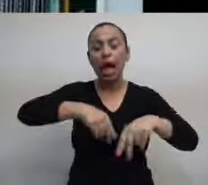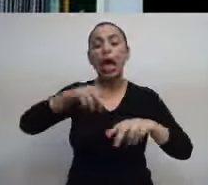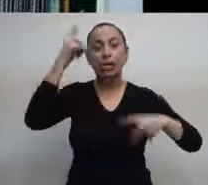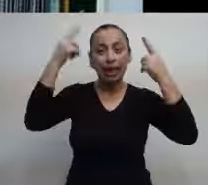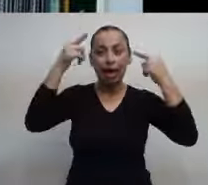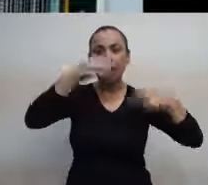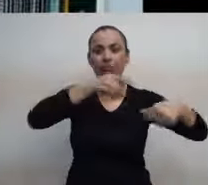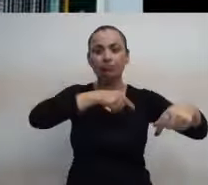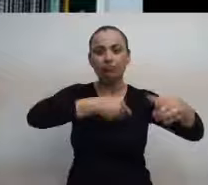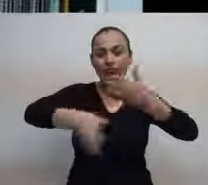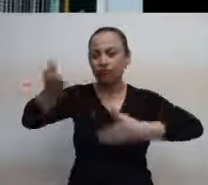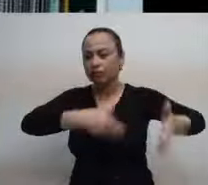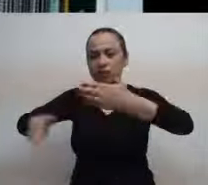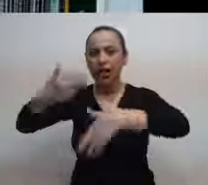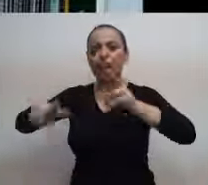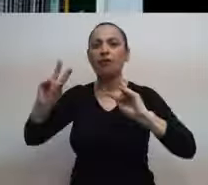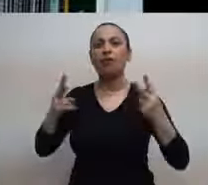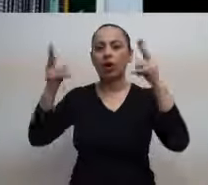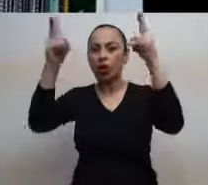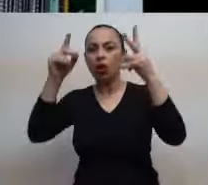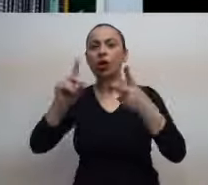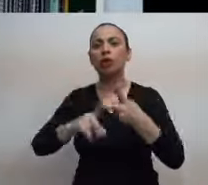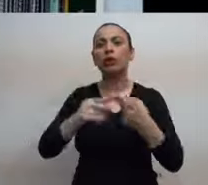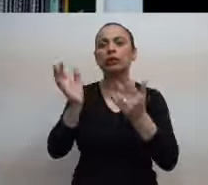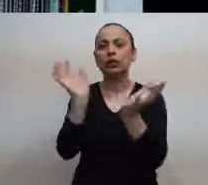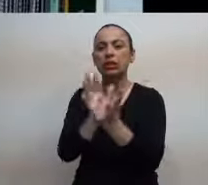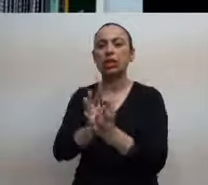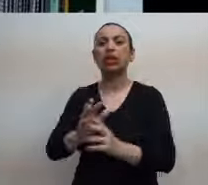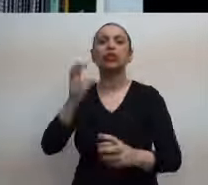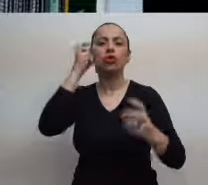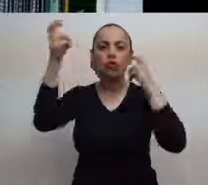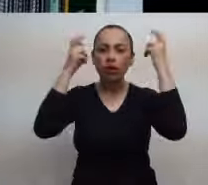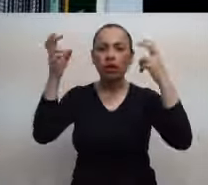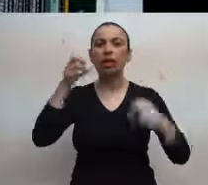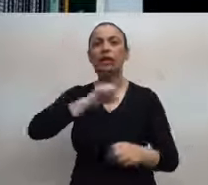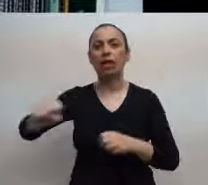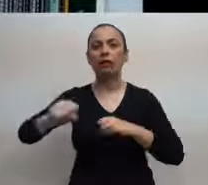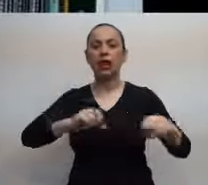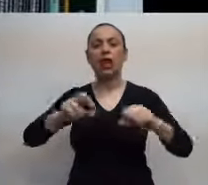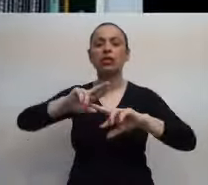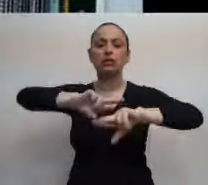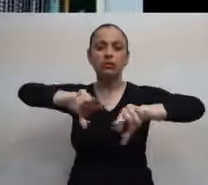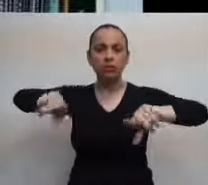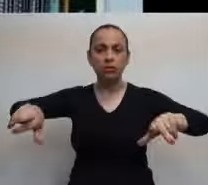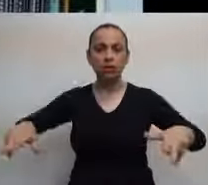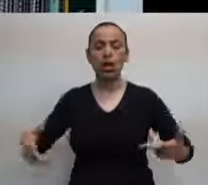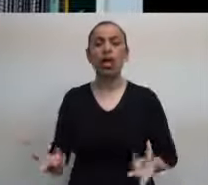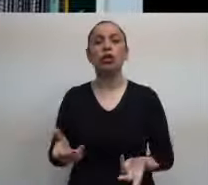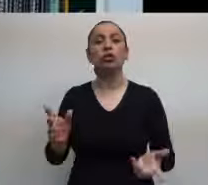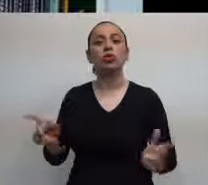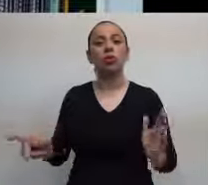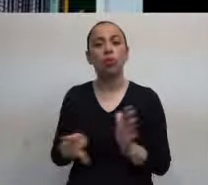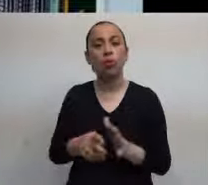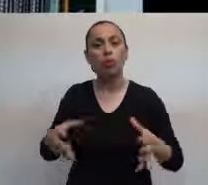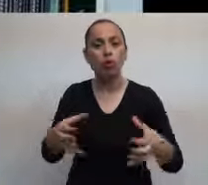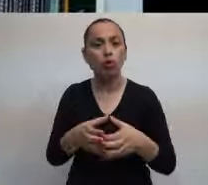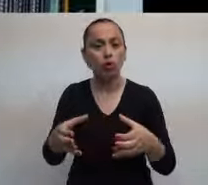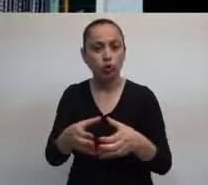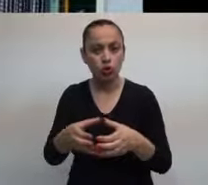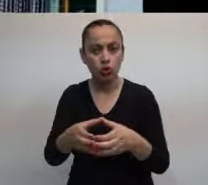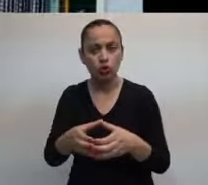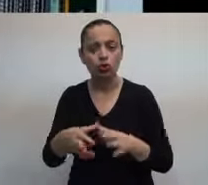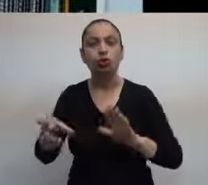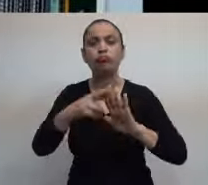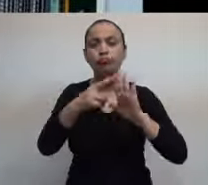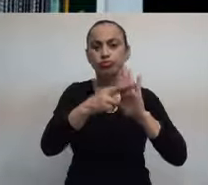de ideias, valores, heranças culturais e defesas de purezas de um determinado